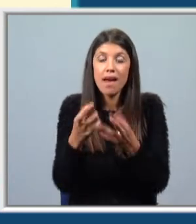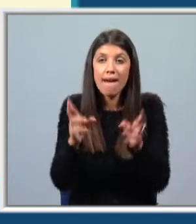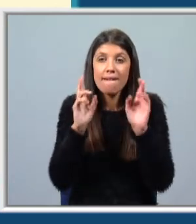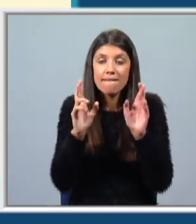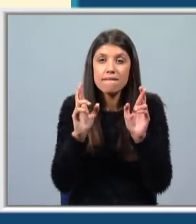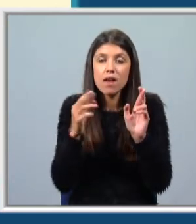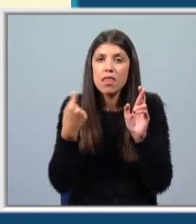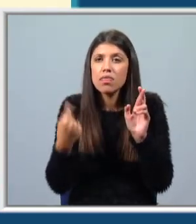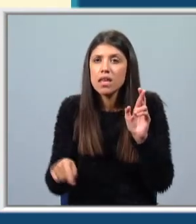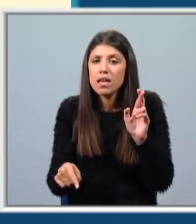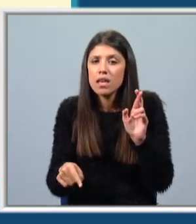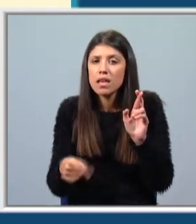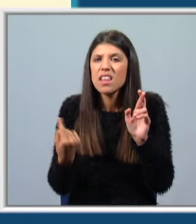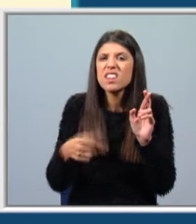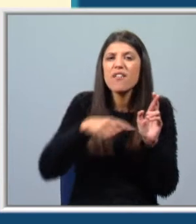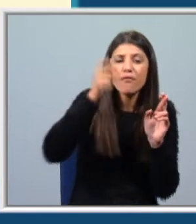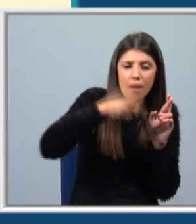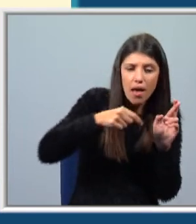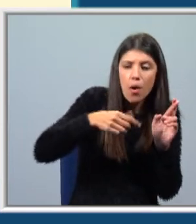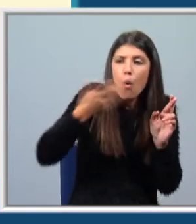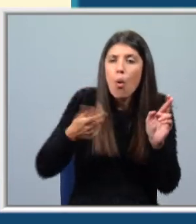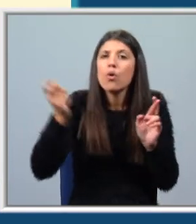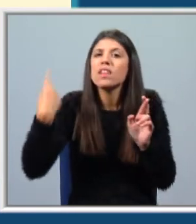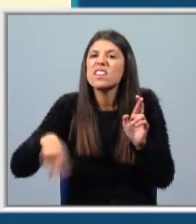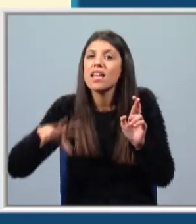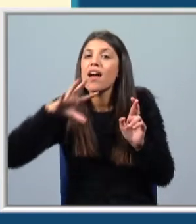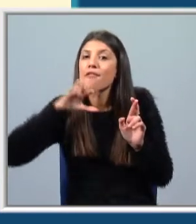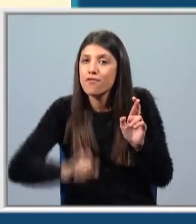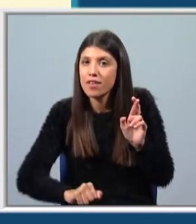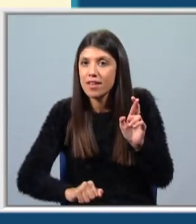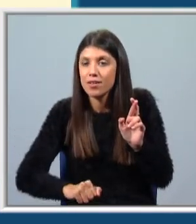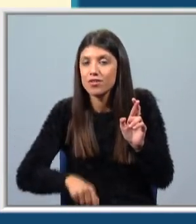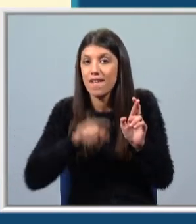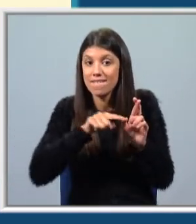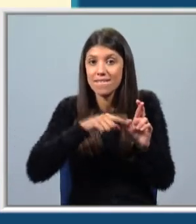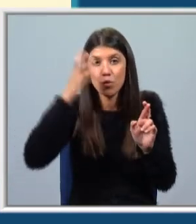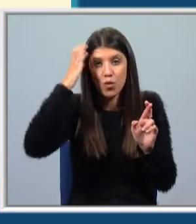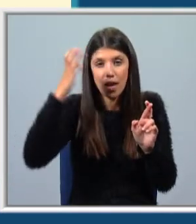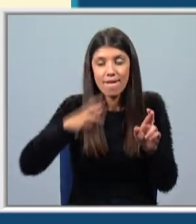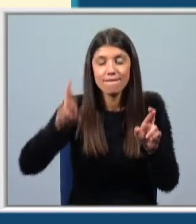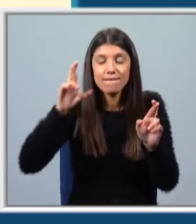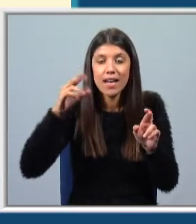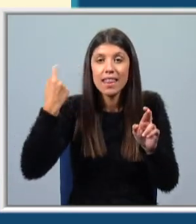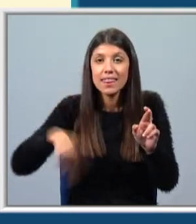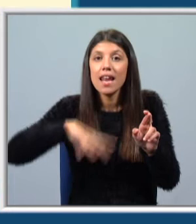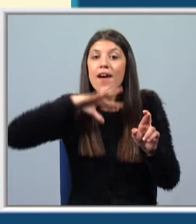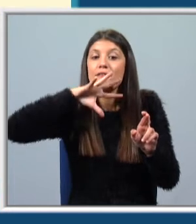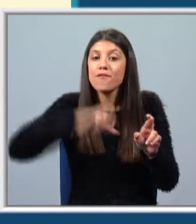que ele desejava muito ter fadas ou ter filhos? Ele desejava muito ter